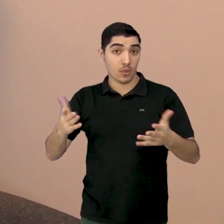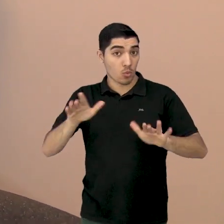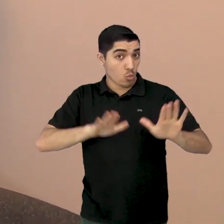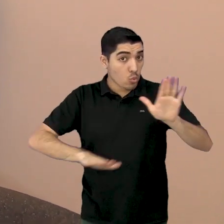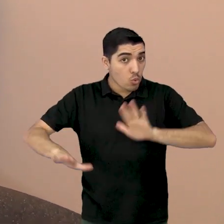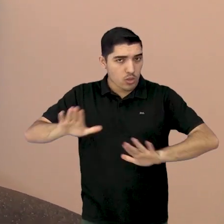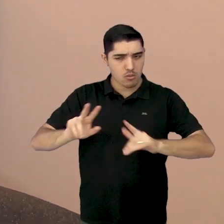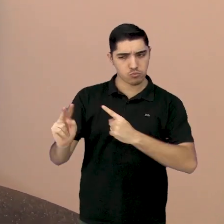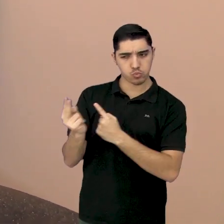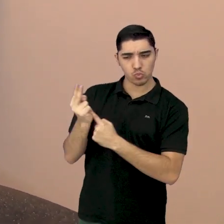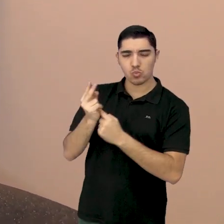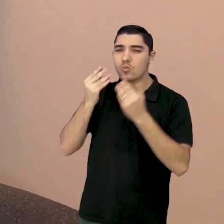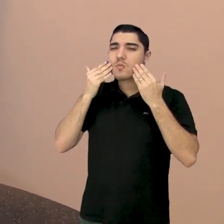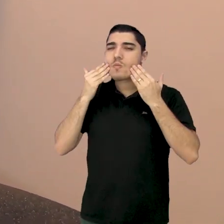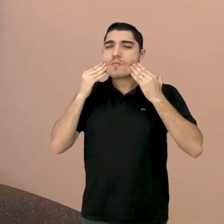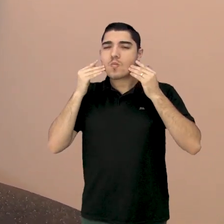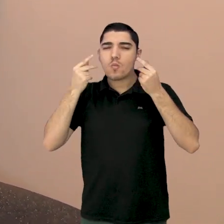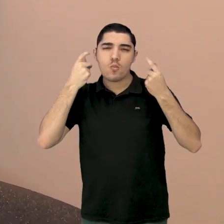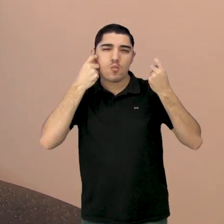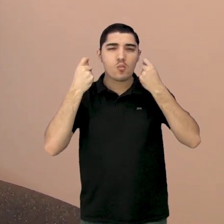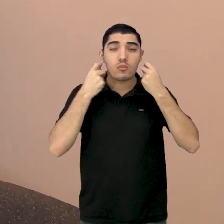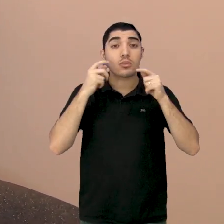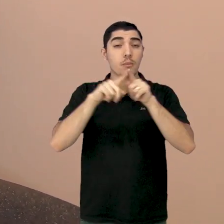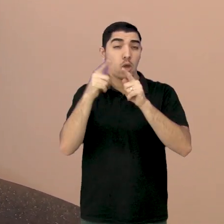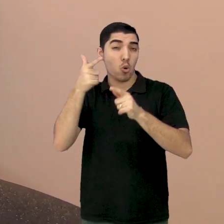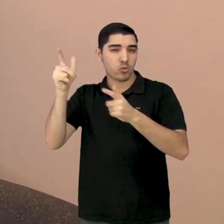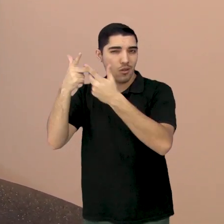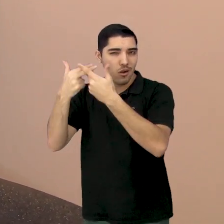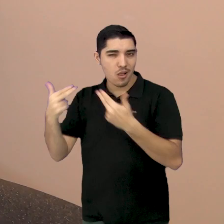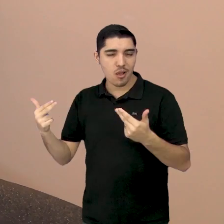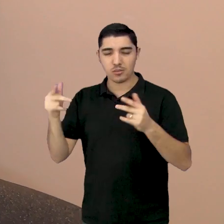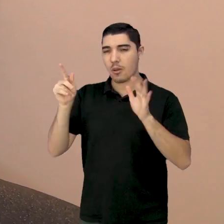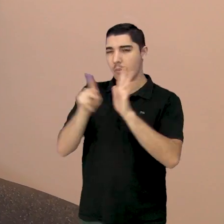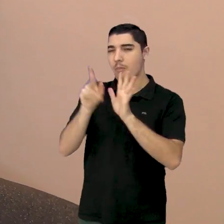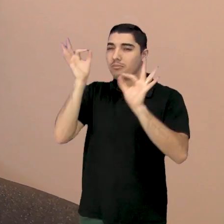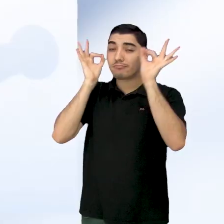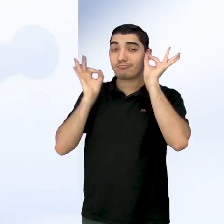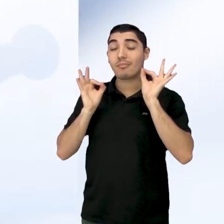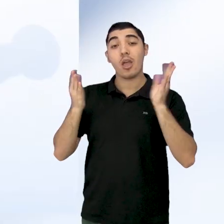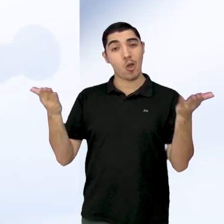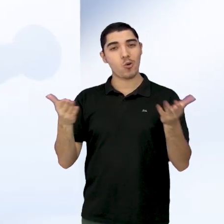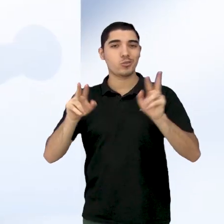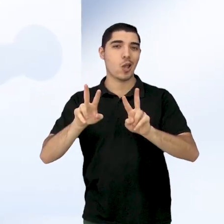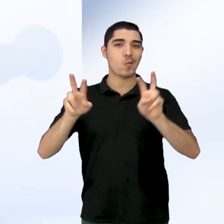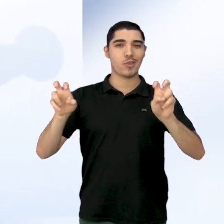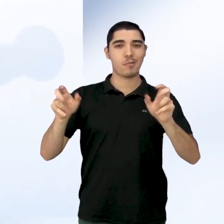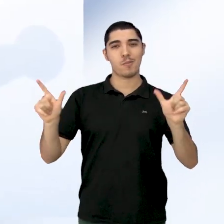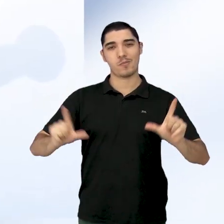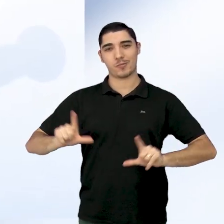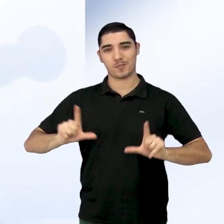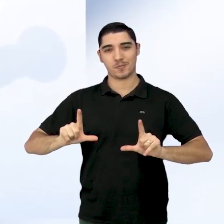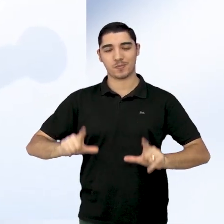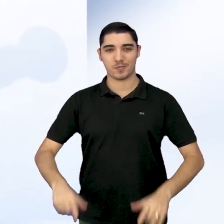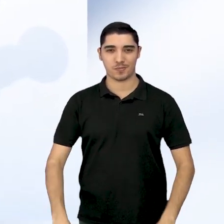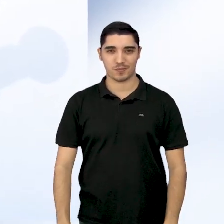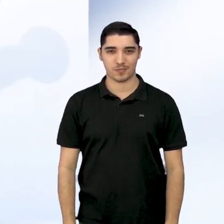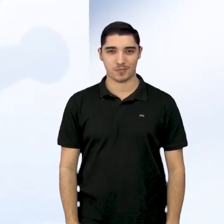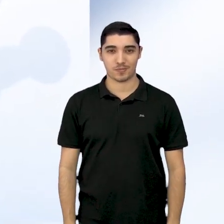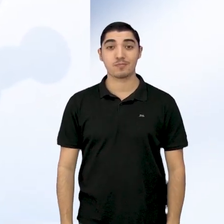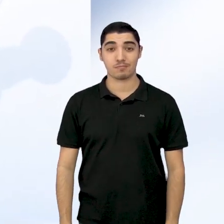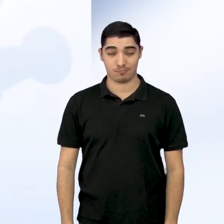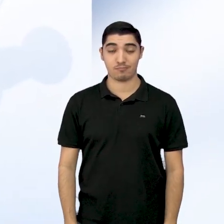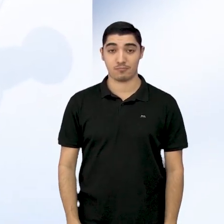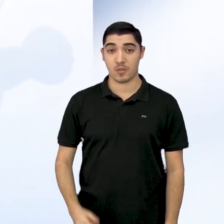outros procedimentos estéticos é tema do De Bem com Você de hoje. Chamada popularmente